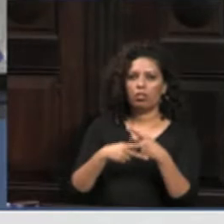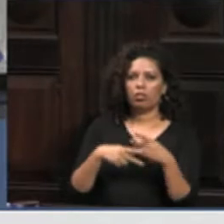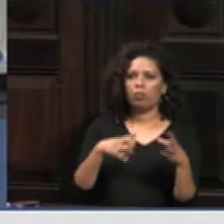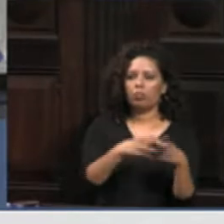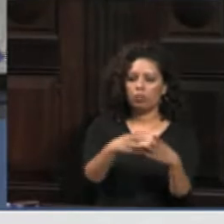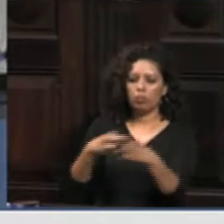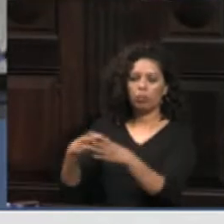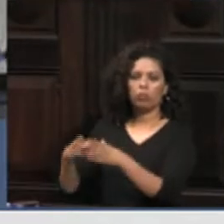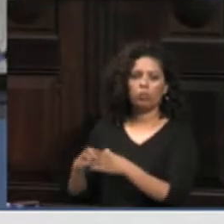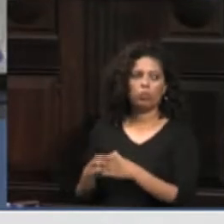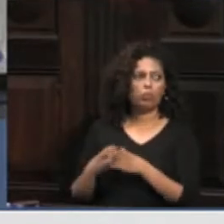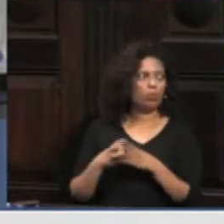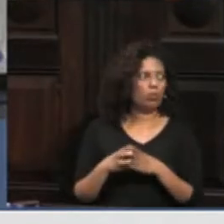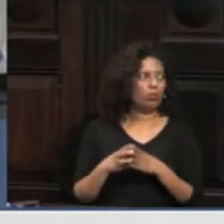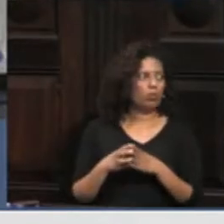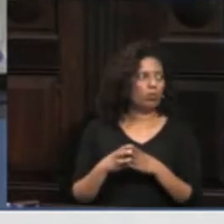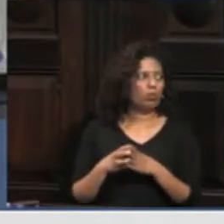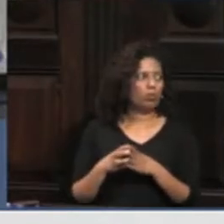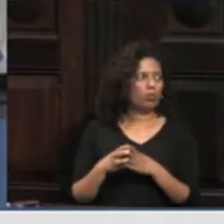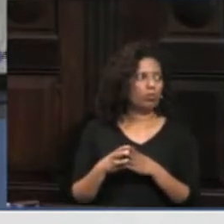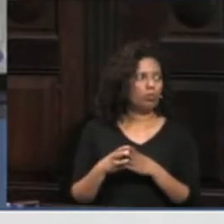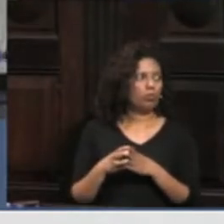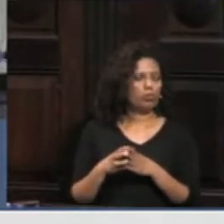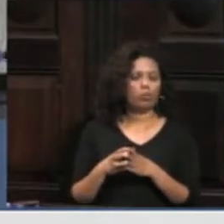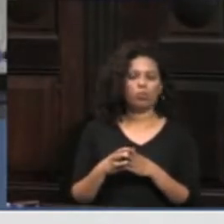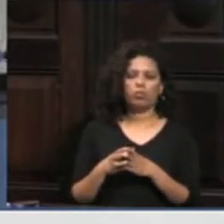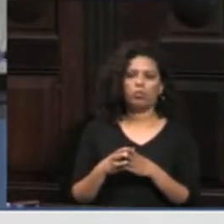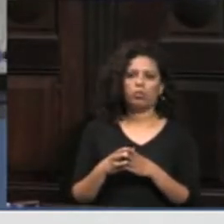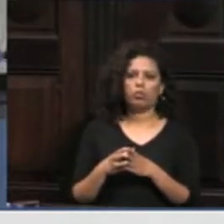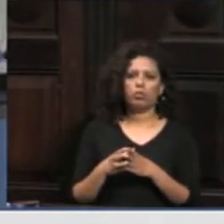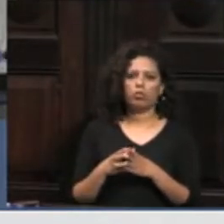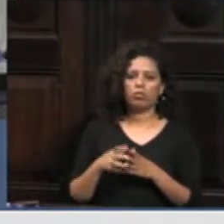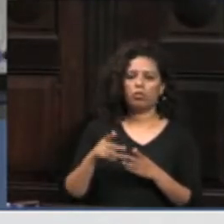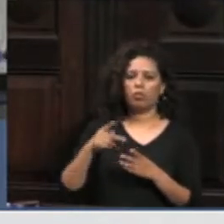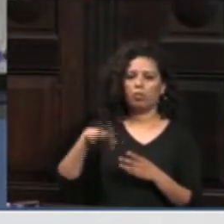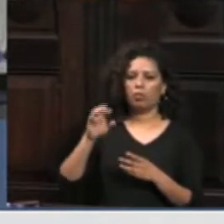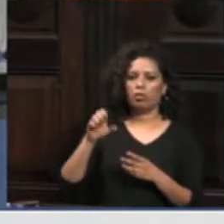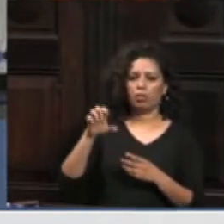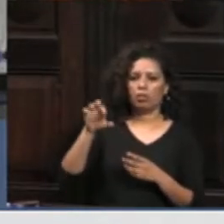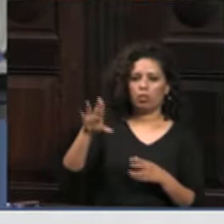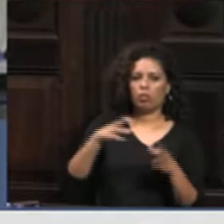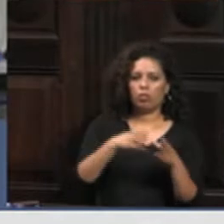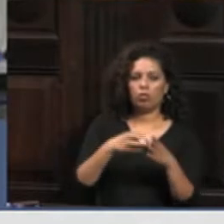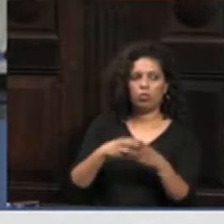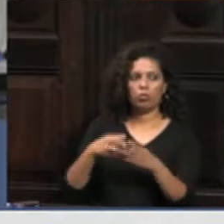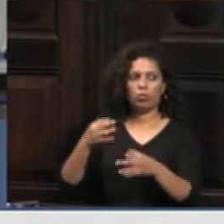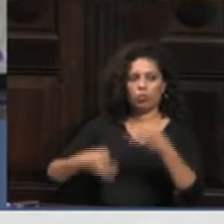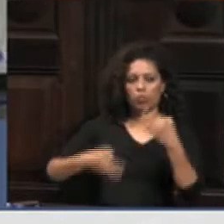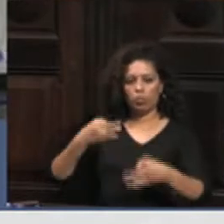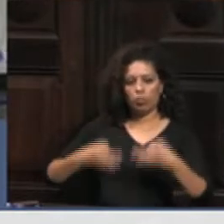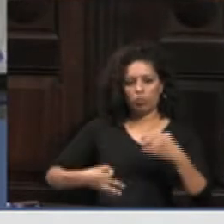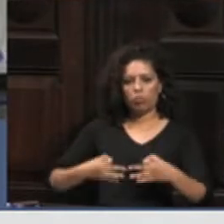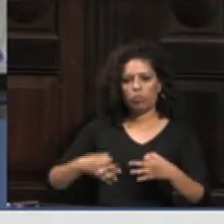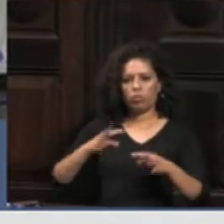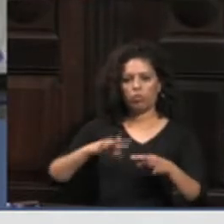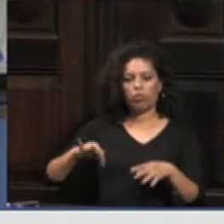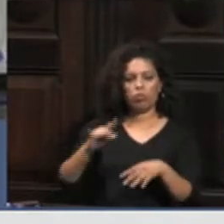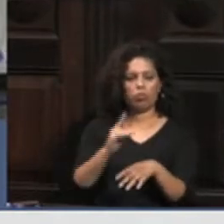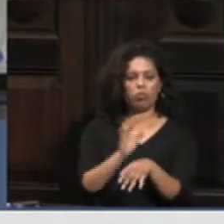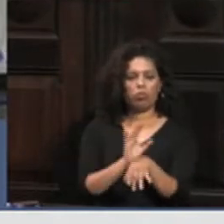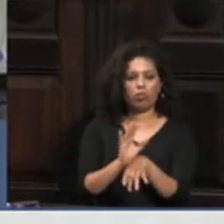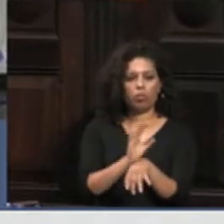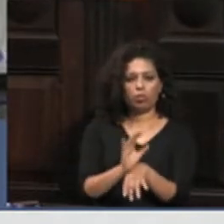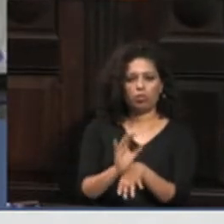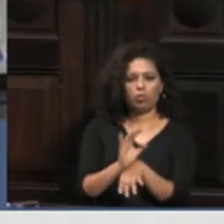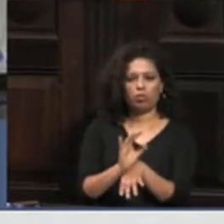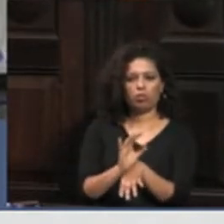de condutores e da outras providências. Parecer das comissões de Constituição, Justiça e Constitucionalidade, transporte favorável, de